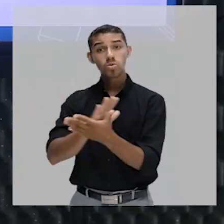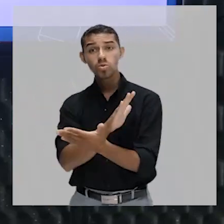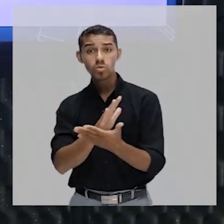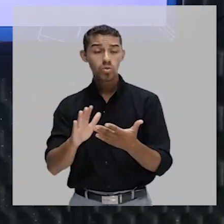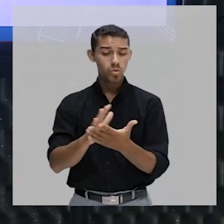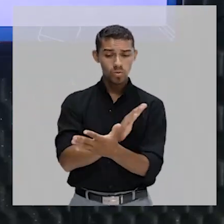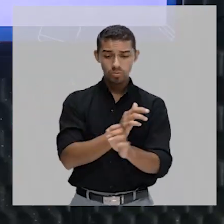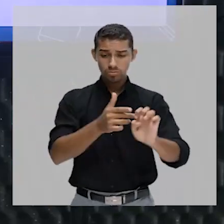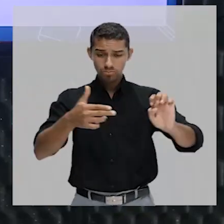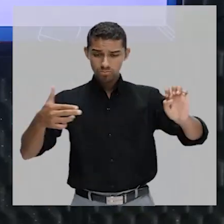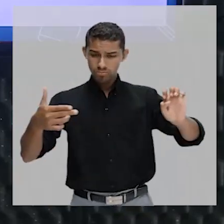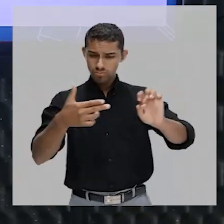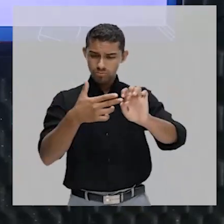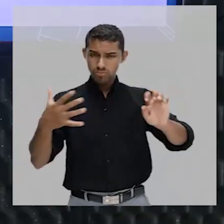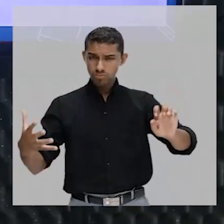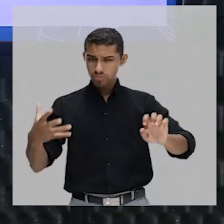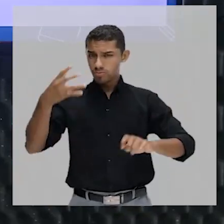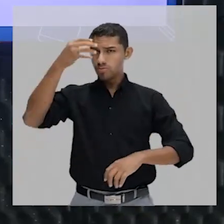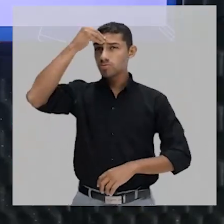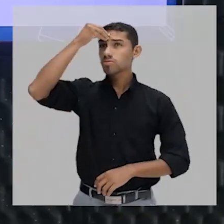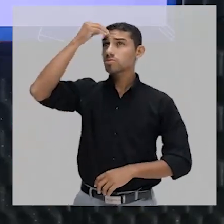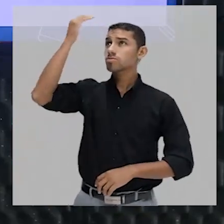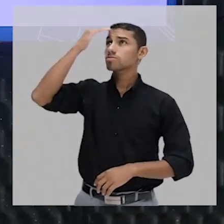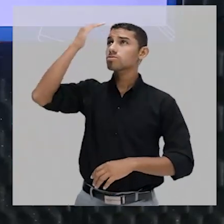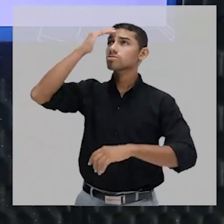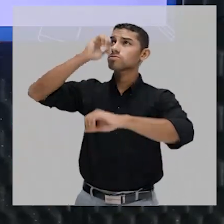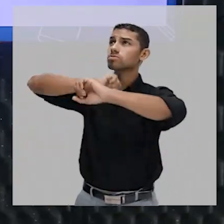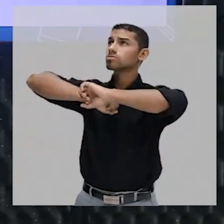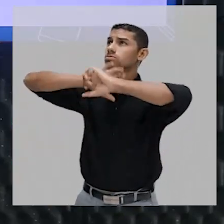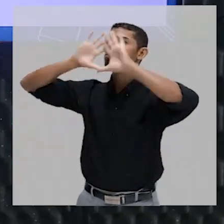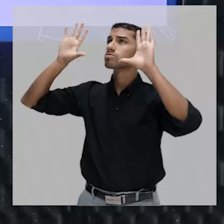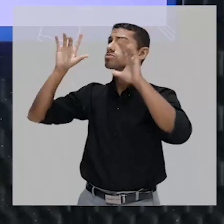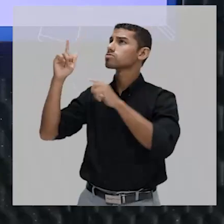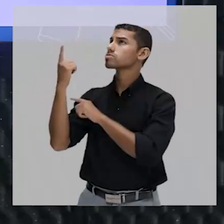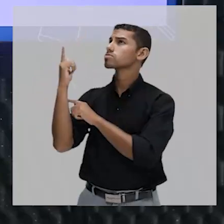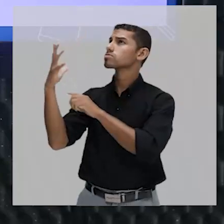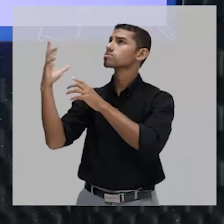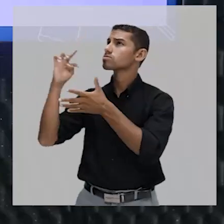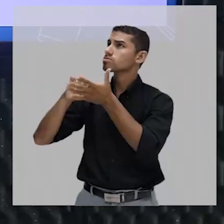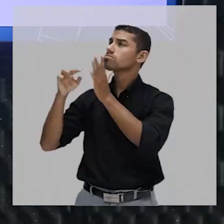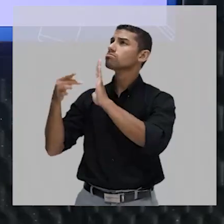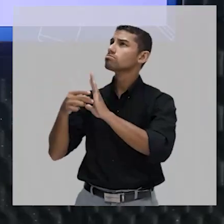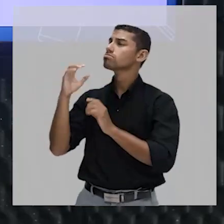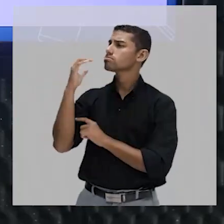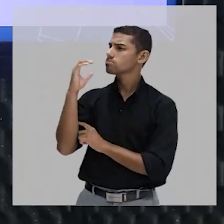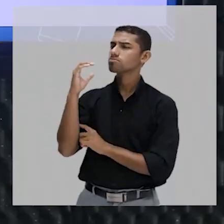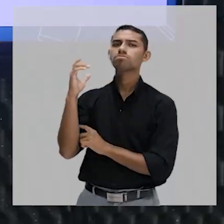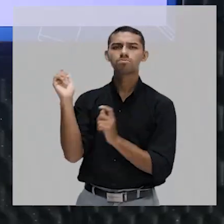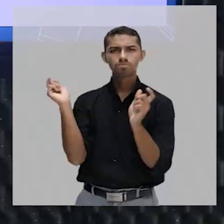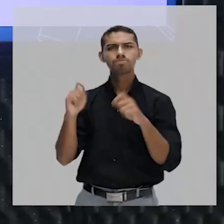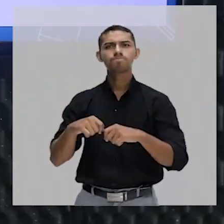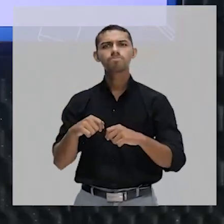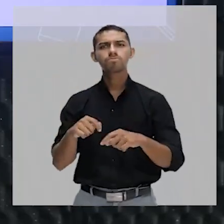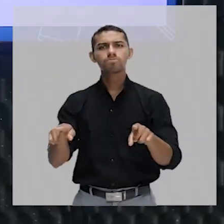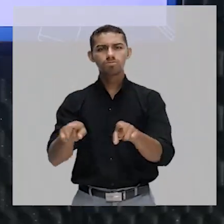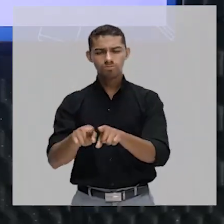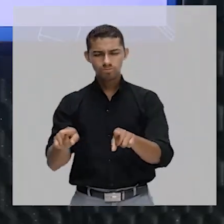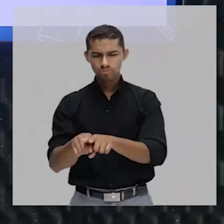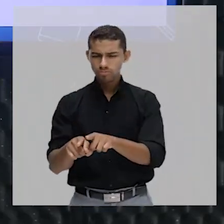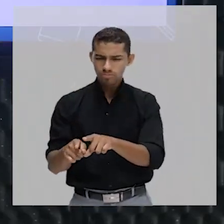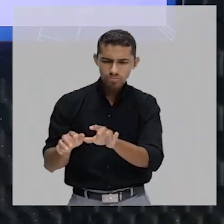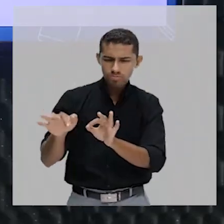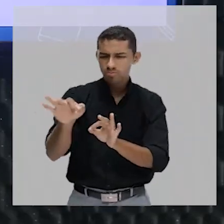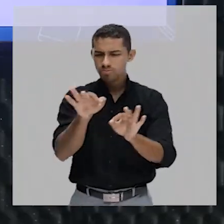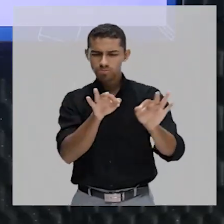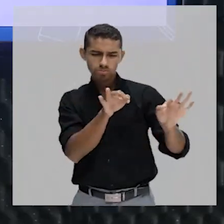vão facilitar o teu entendimento da geografia enquanto ciência, e principalmente enquanto construção do teu cotidiano. Tá? Então é